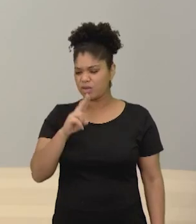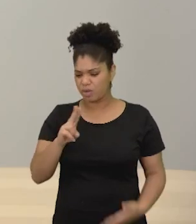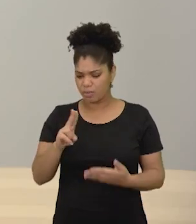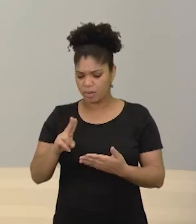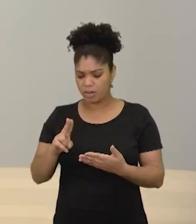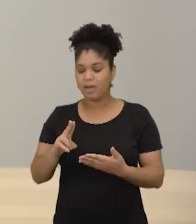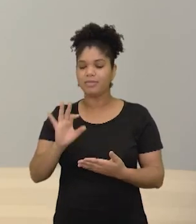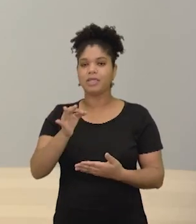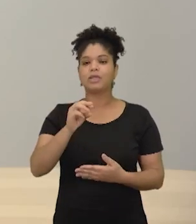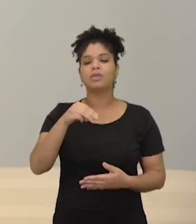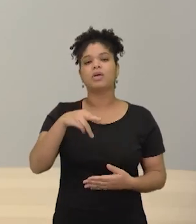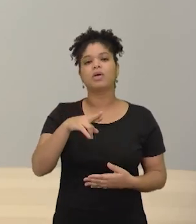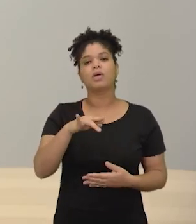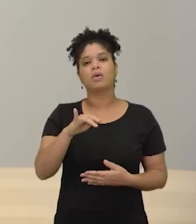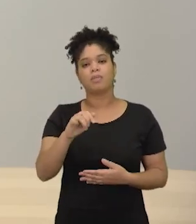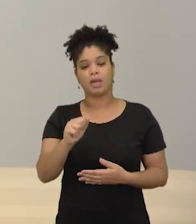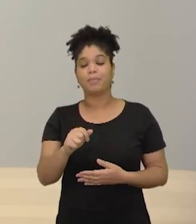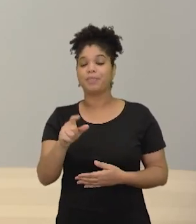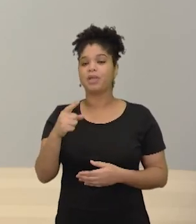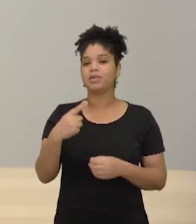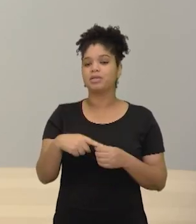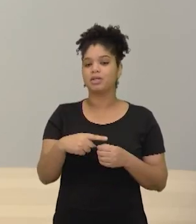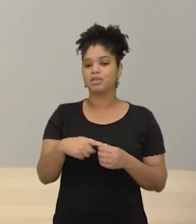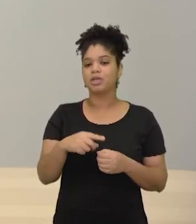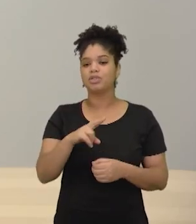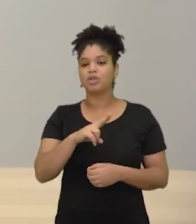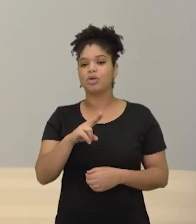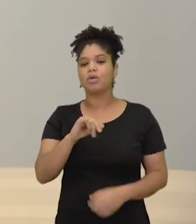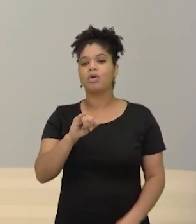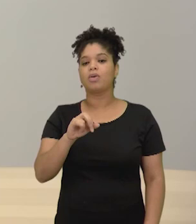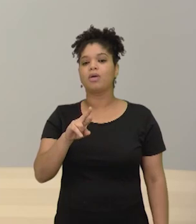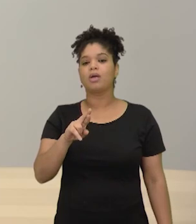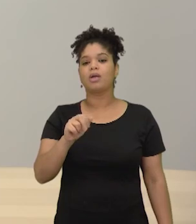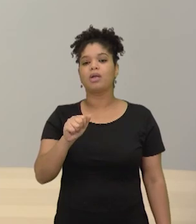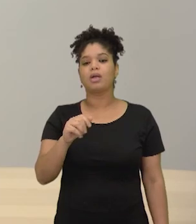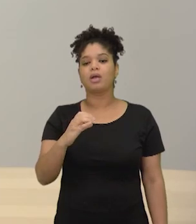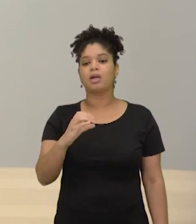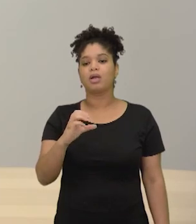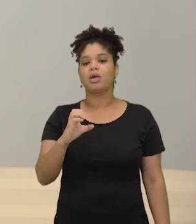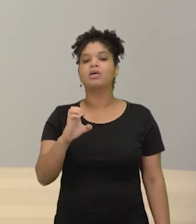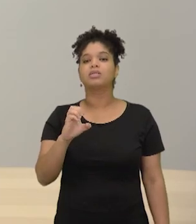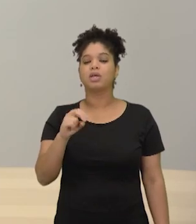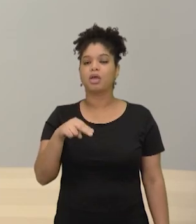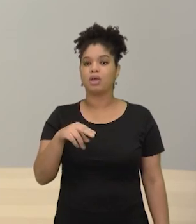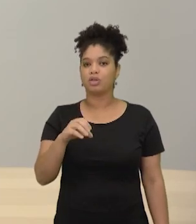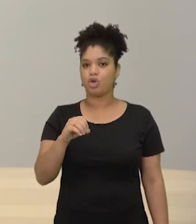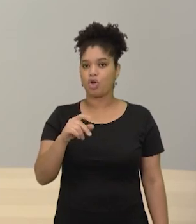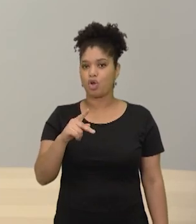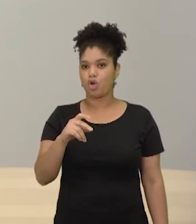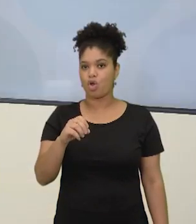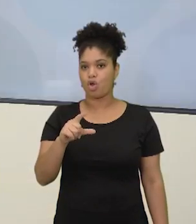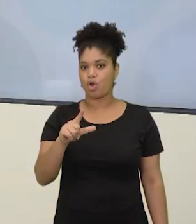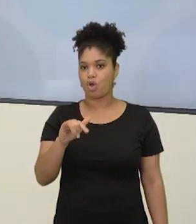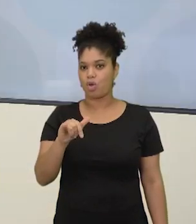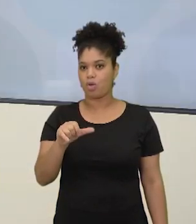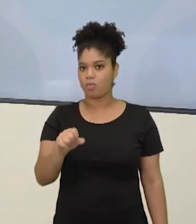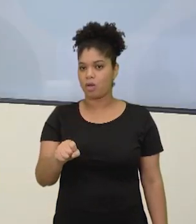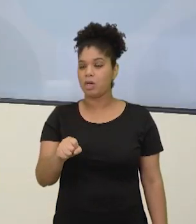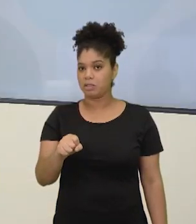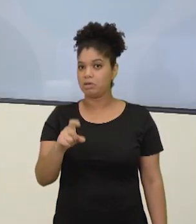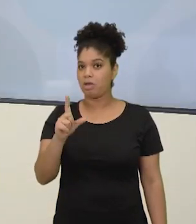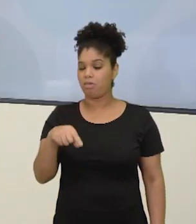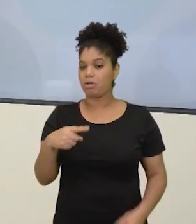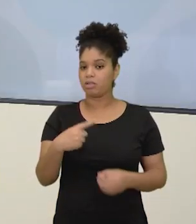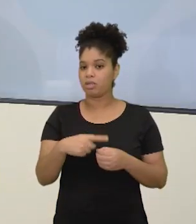Maria Isabel mesmo. Tem uma cidade no interior de São Paulo que se chama Iracenópolis. Não conheço, achei interessante. Iracenópolis, bem bacana, saber. né? Eu não